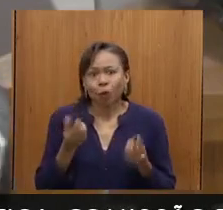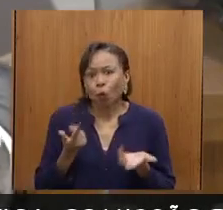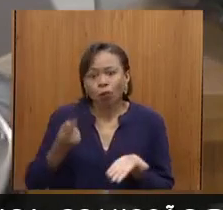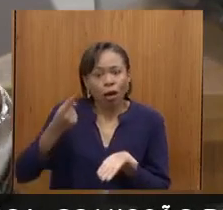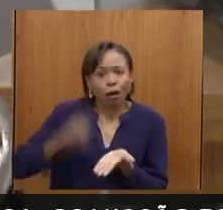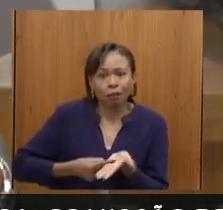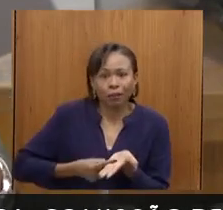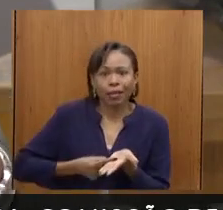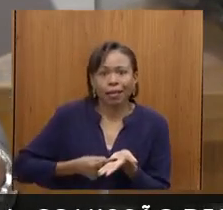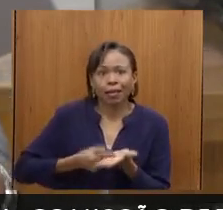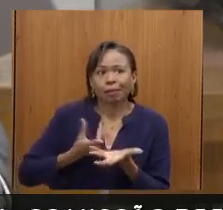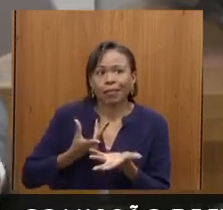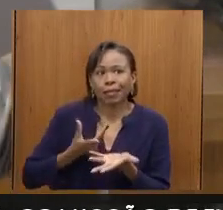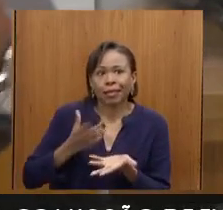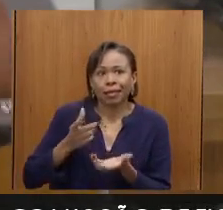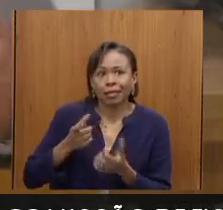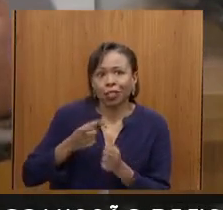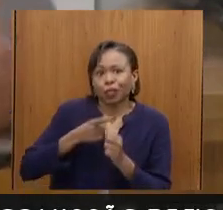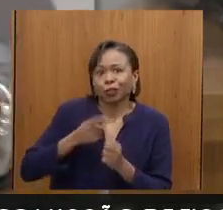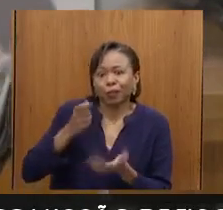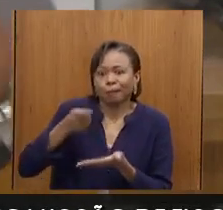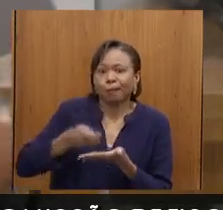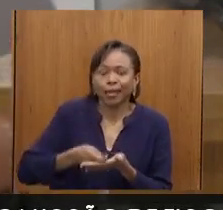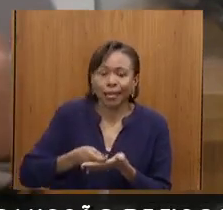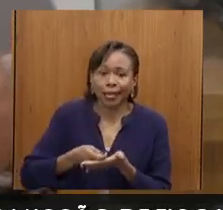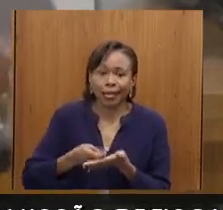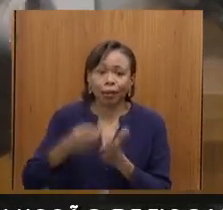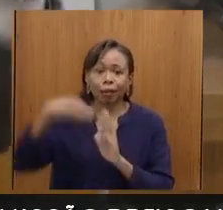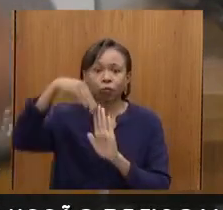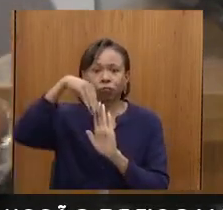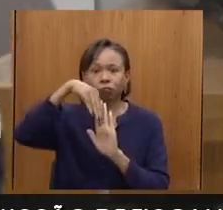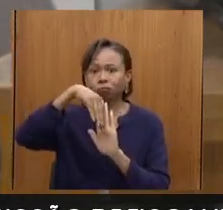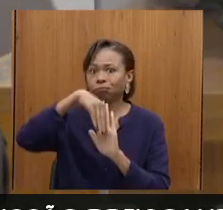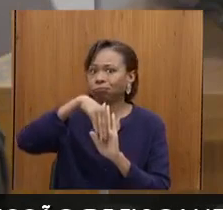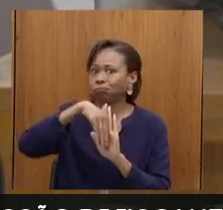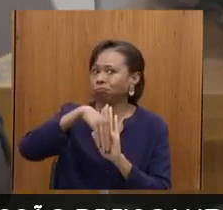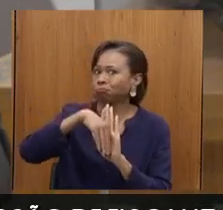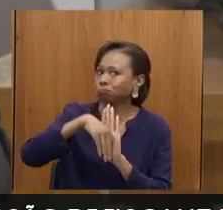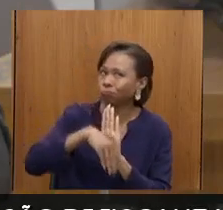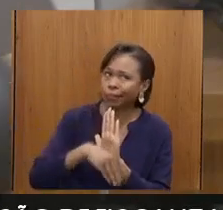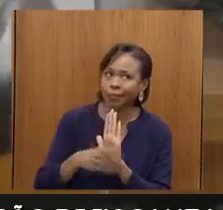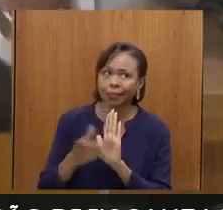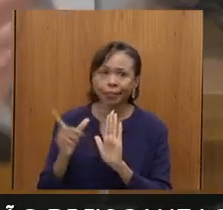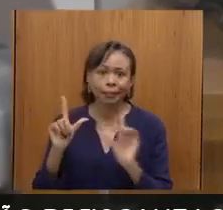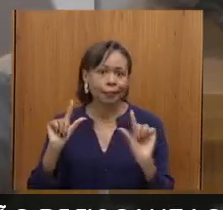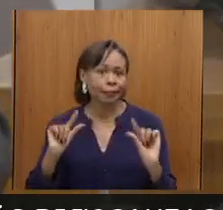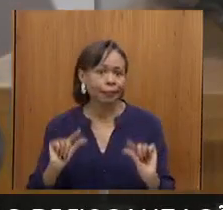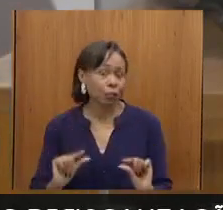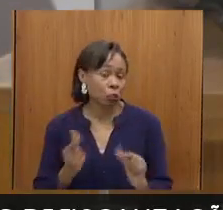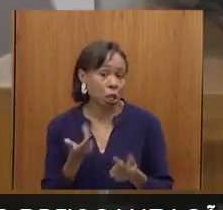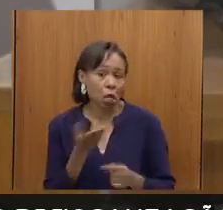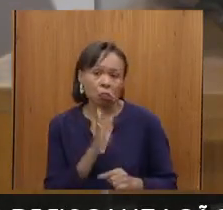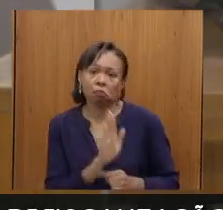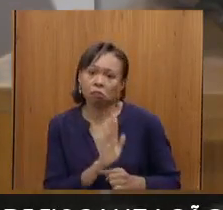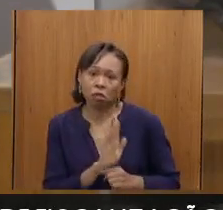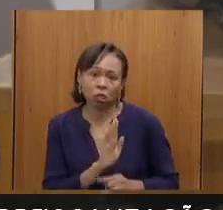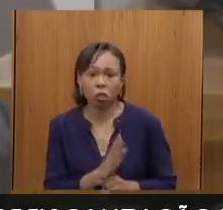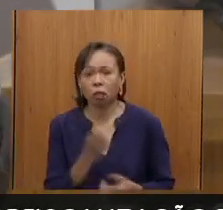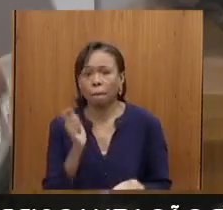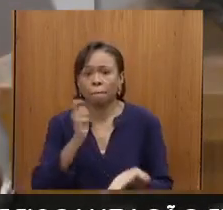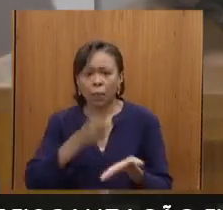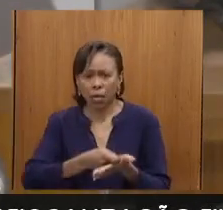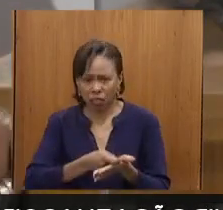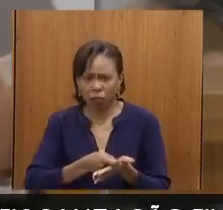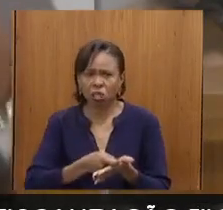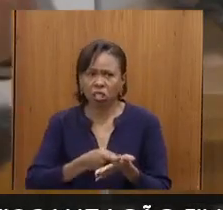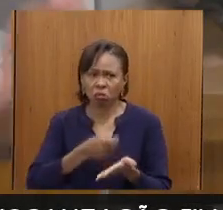contas em que essa dívida retraia a níveis tão grandes assim que viabilizem, digamos assim, o seu pagamento de